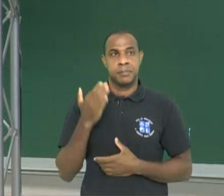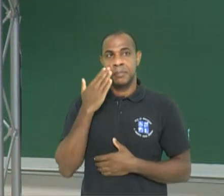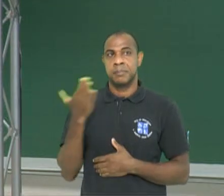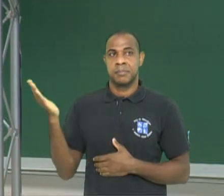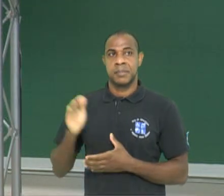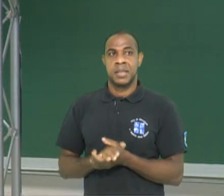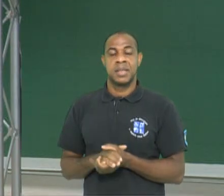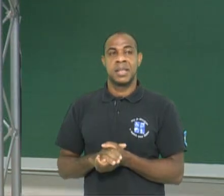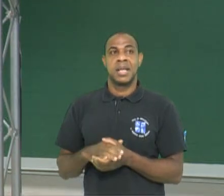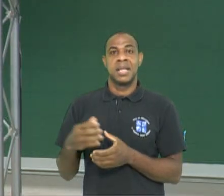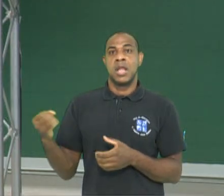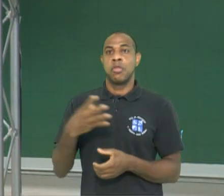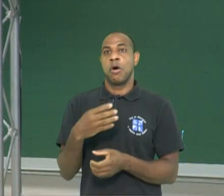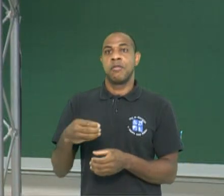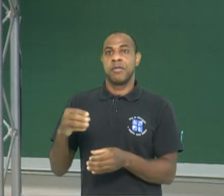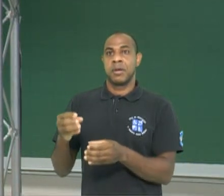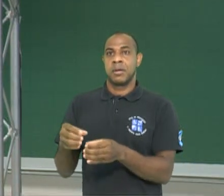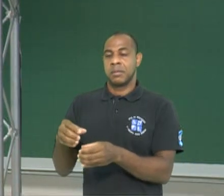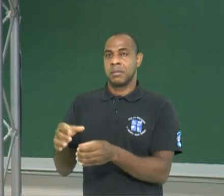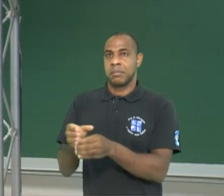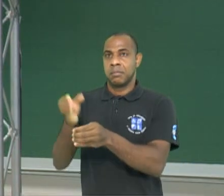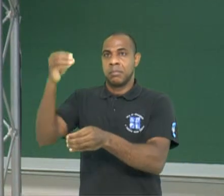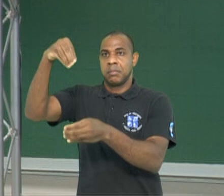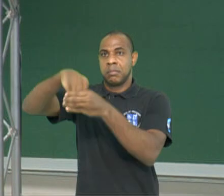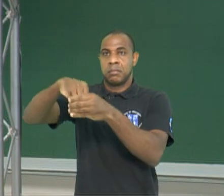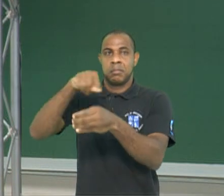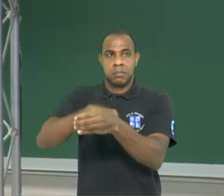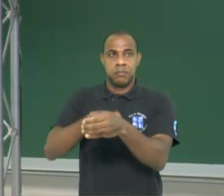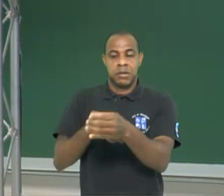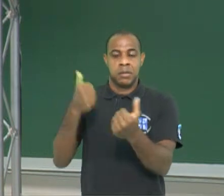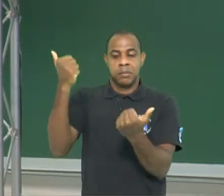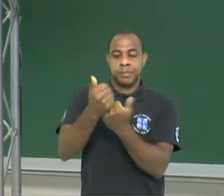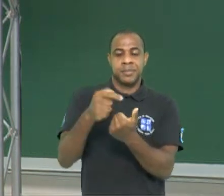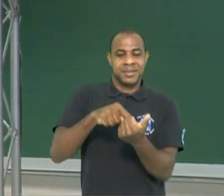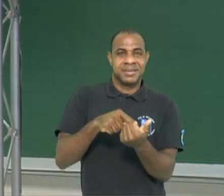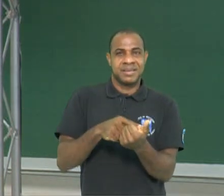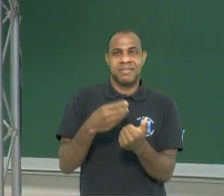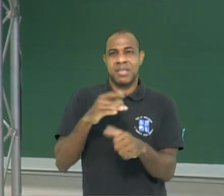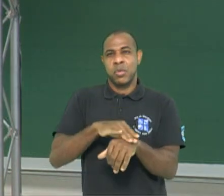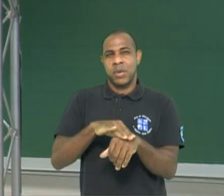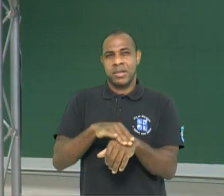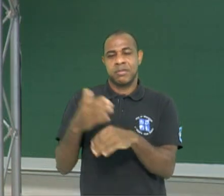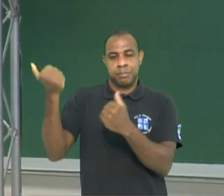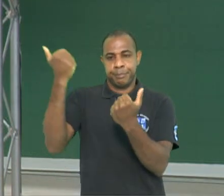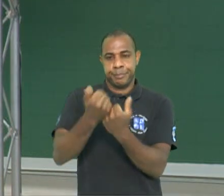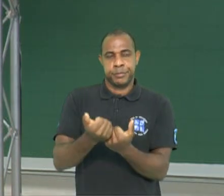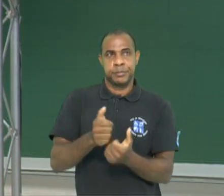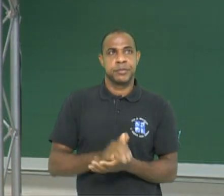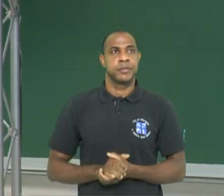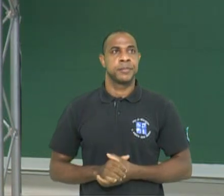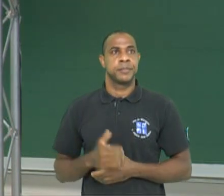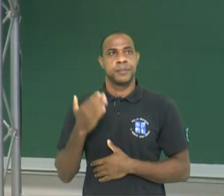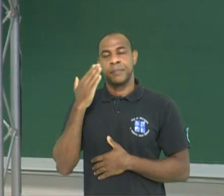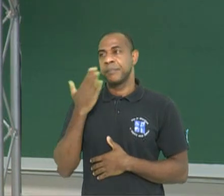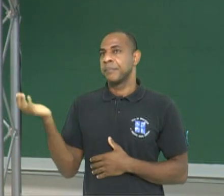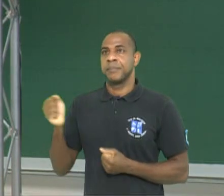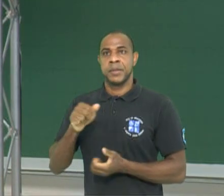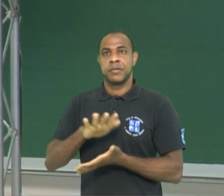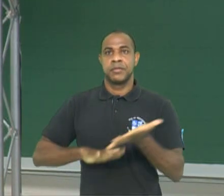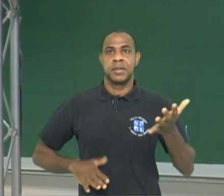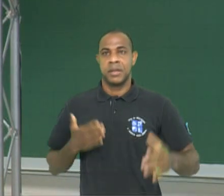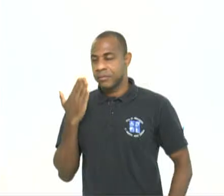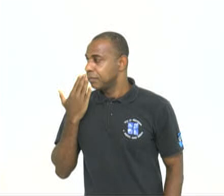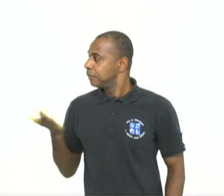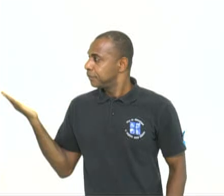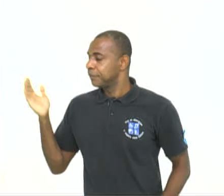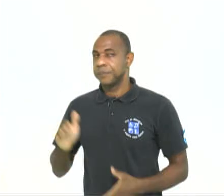Essa medula nova, né, ela vai ocupar o lugar daquela que foi destruída, que estava doente, né? Vamos ao exercício,